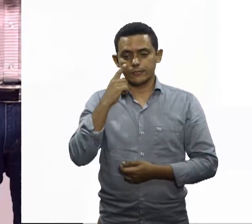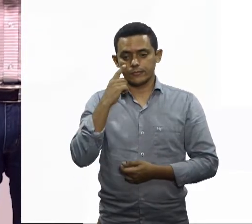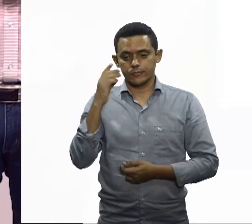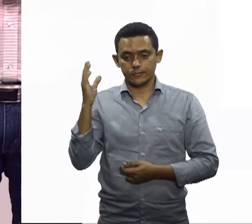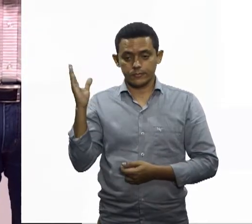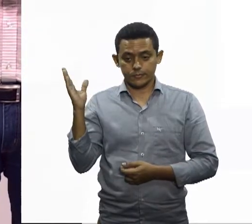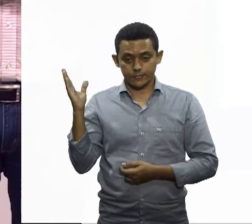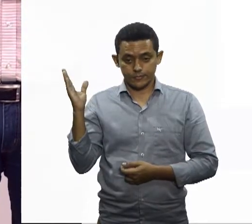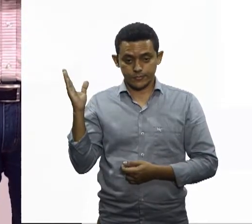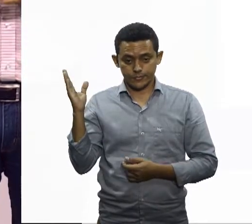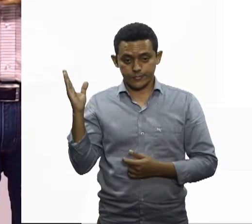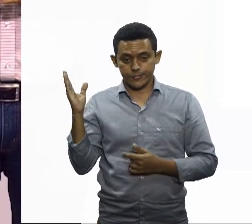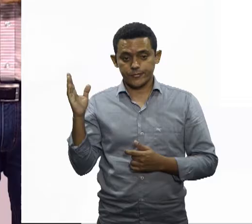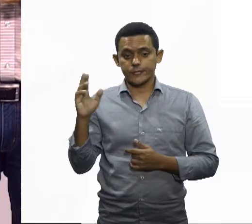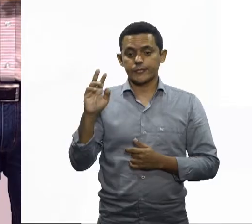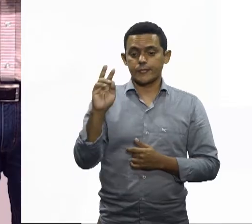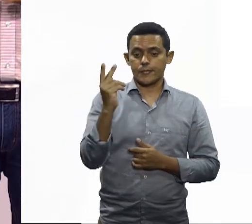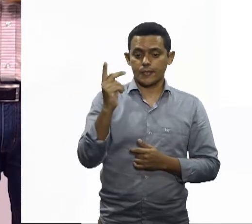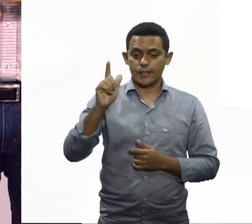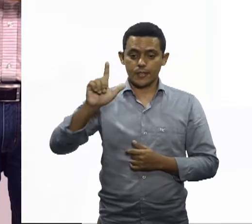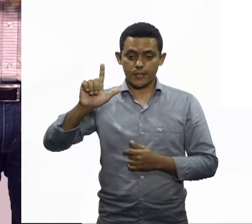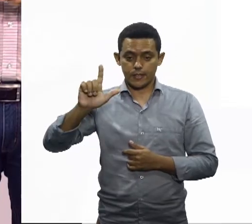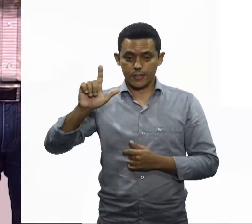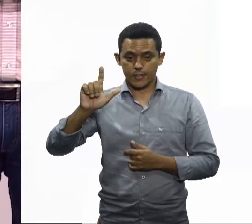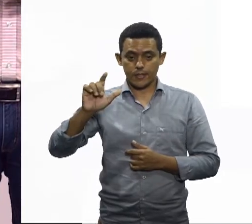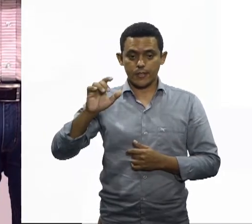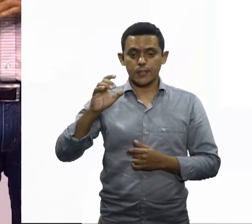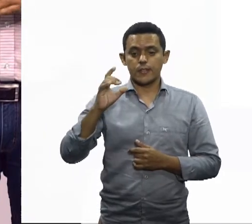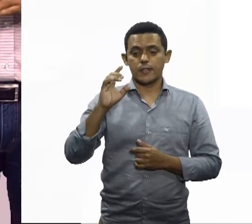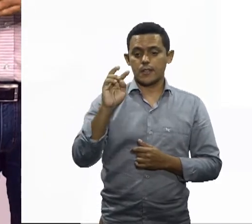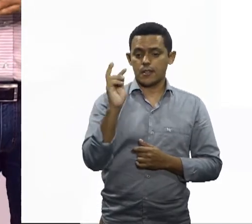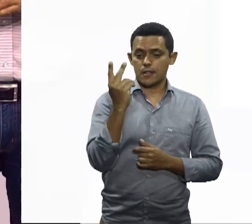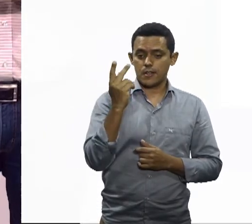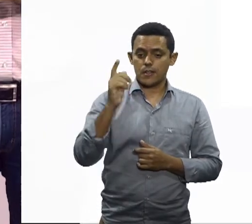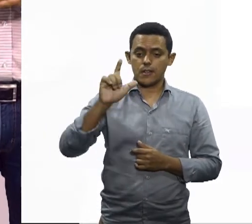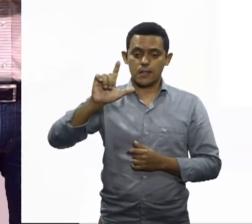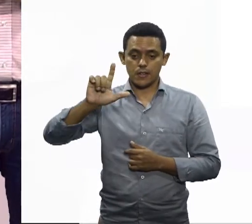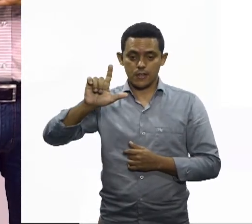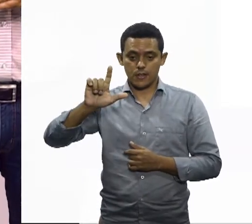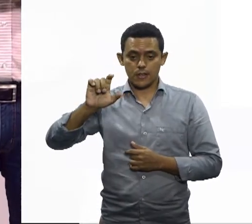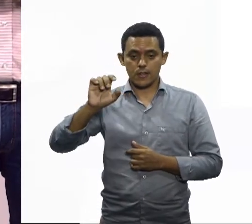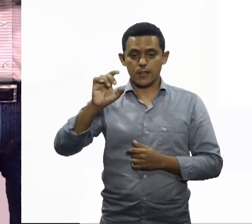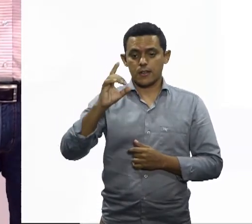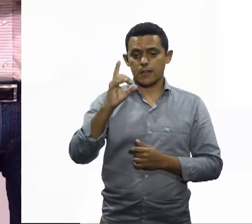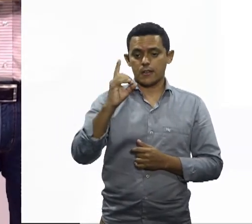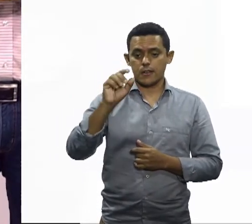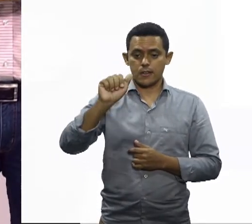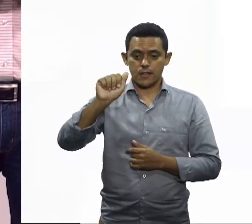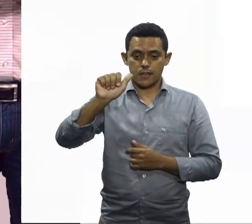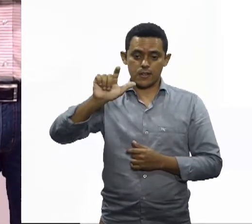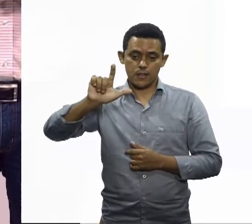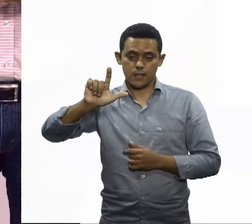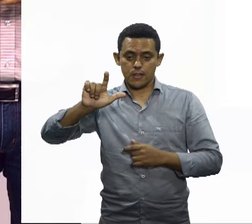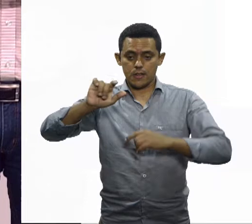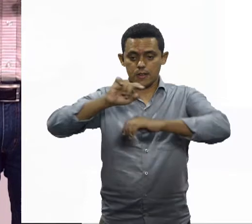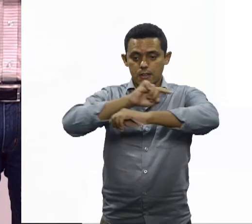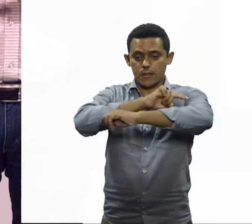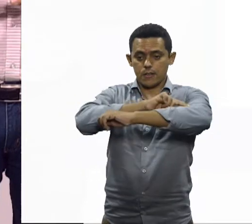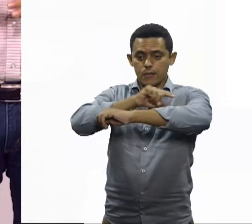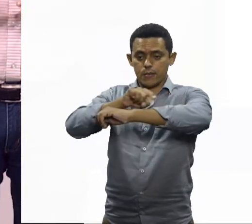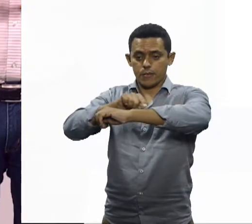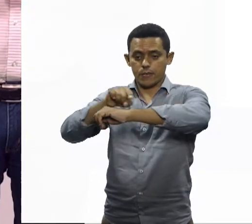unidade imediatamente menor. Então, para isso, você deve multiplicar. Agora, se eu saio de uma unidade para uma